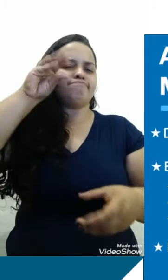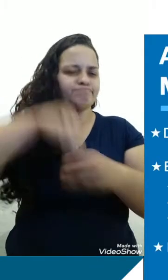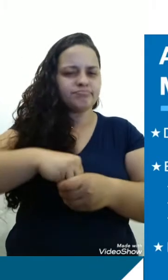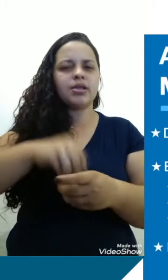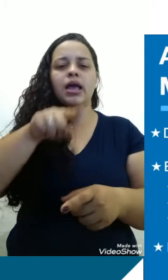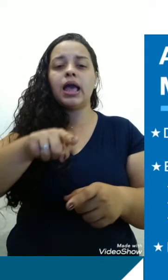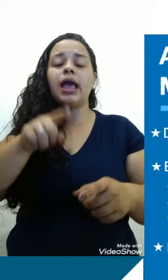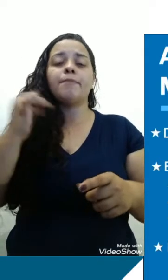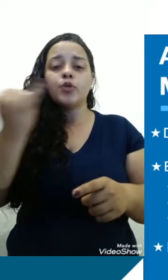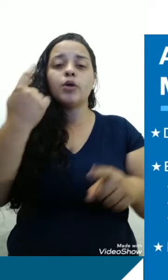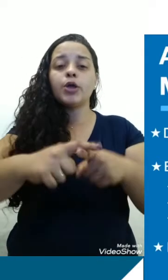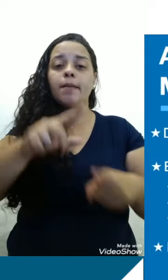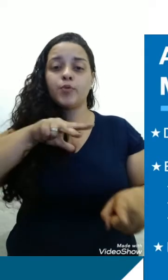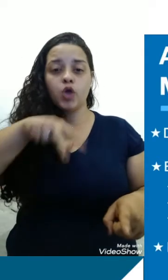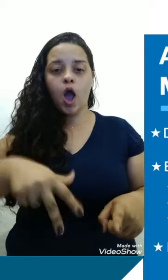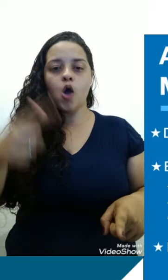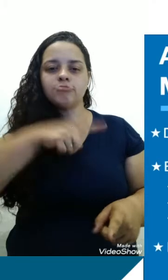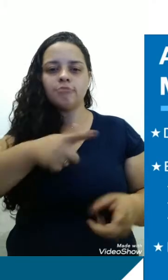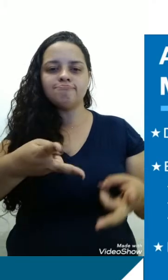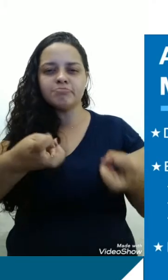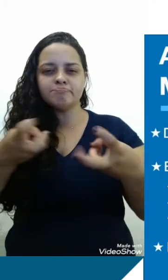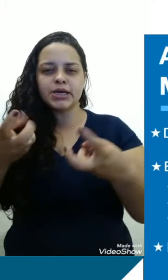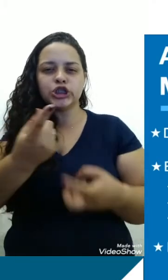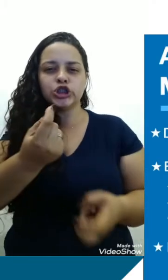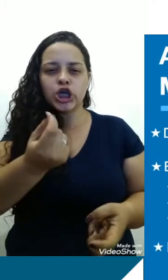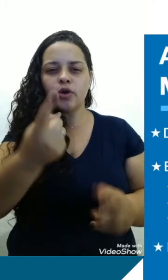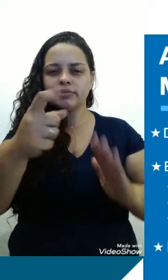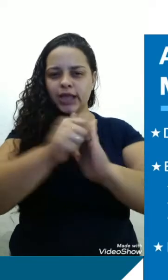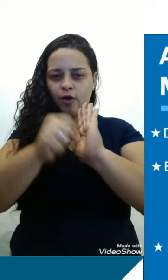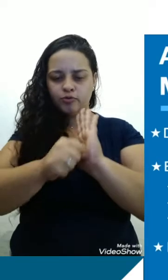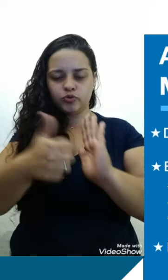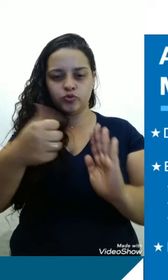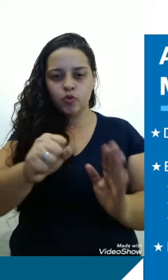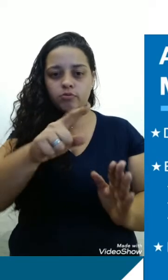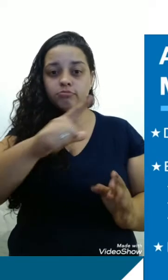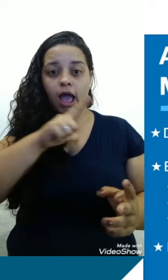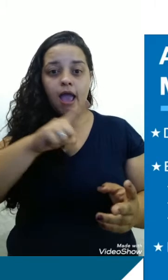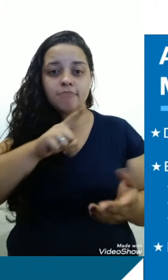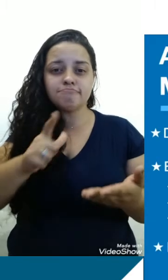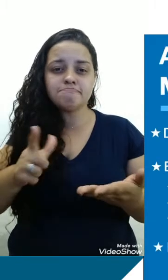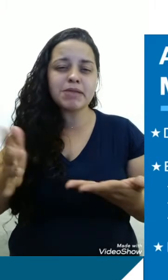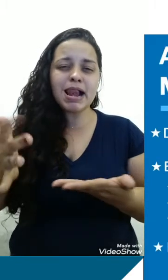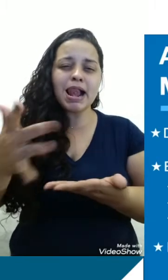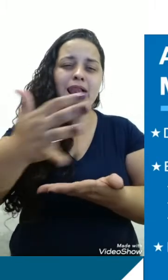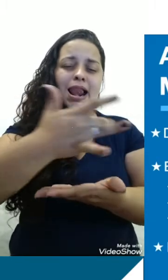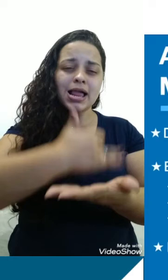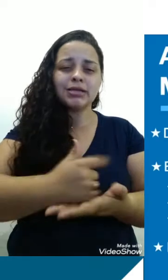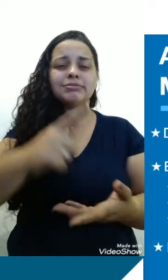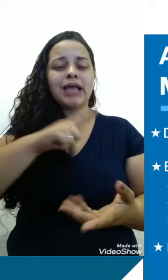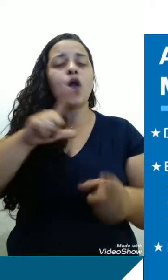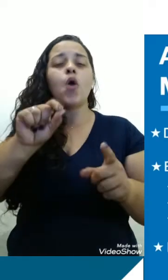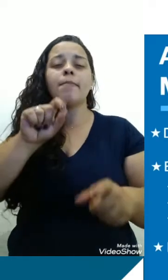Portugal garantir uma renda durante todo o século XVIII. Essa fiscalização intensa também gerou